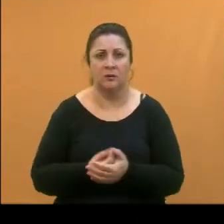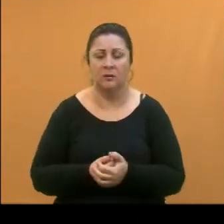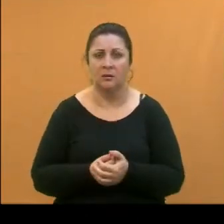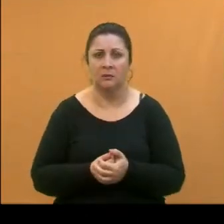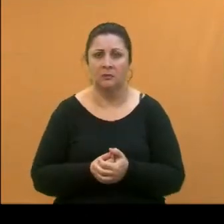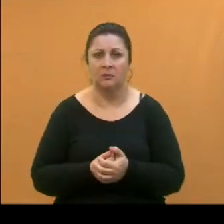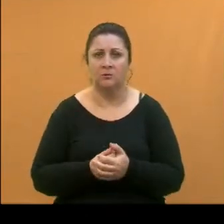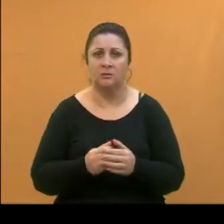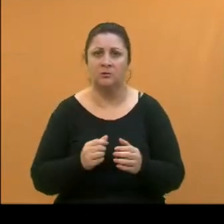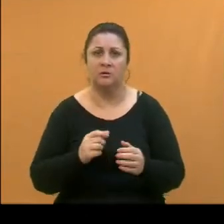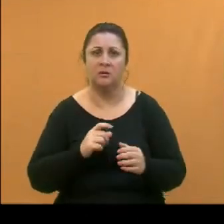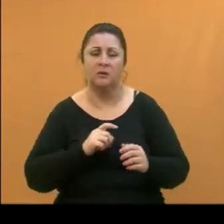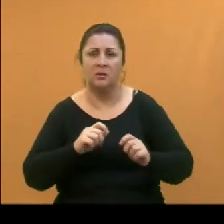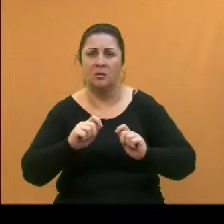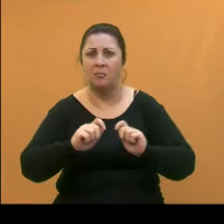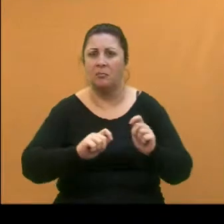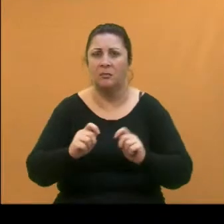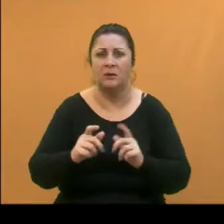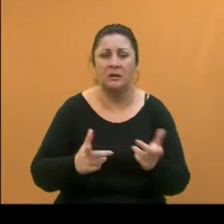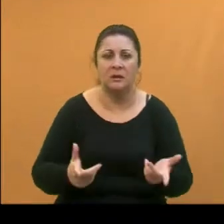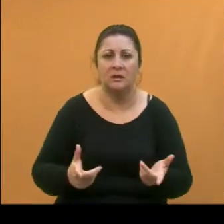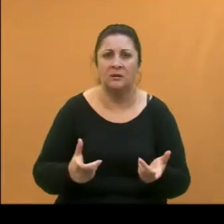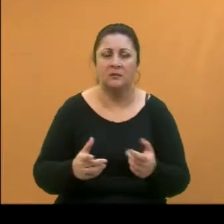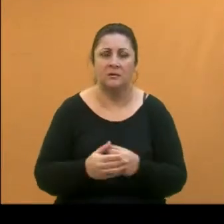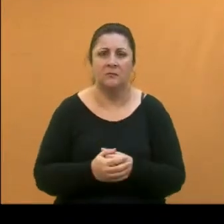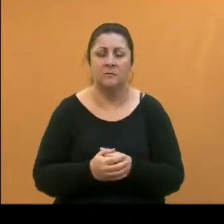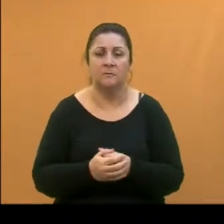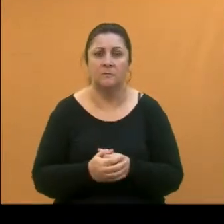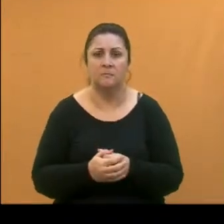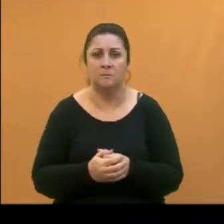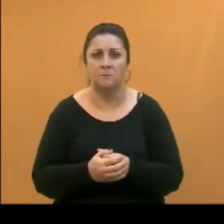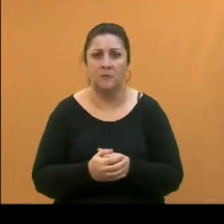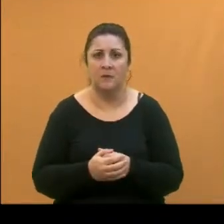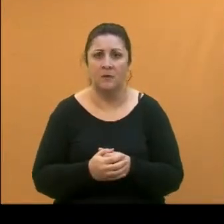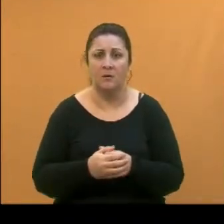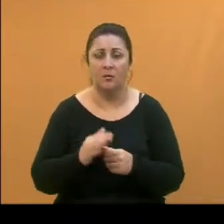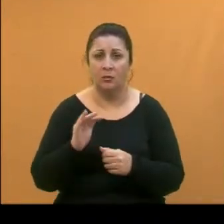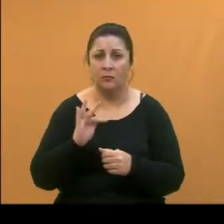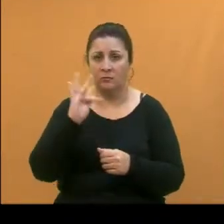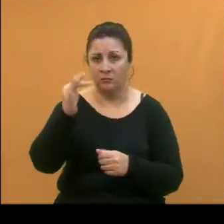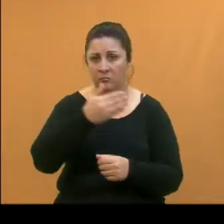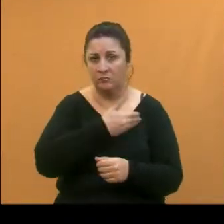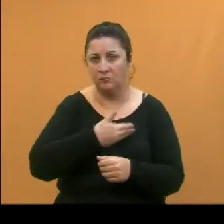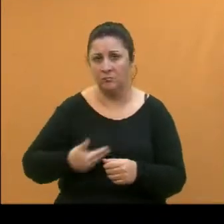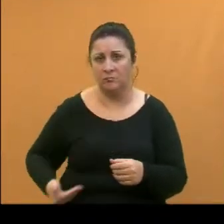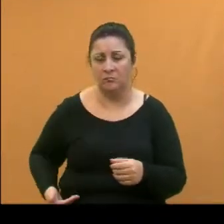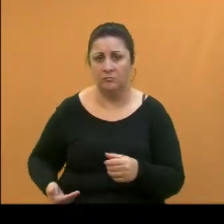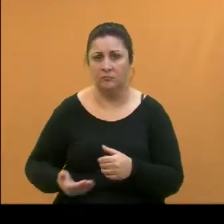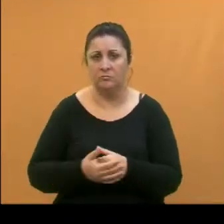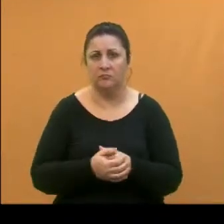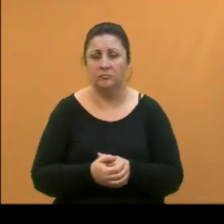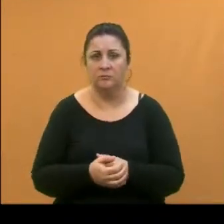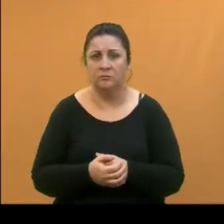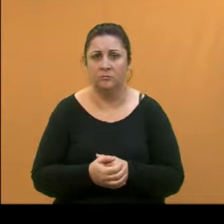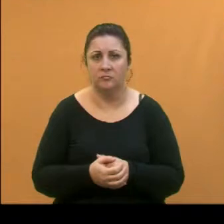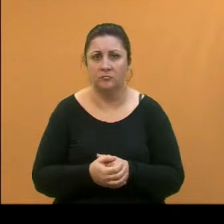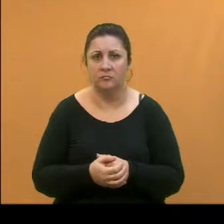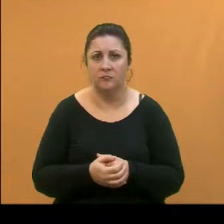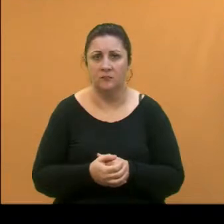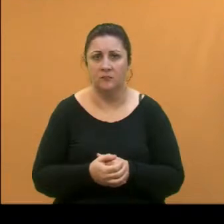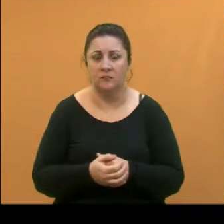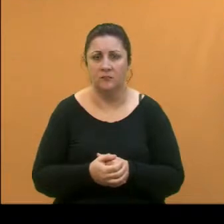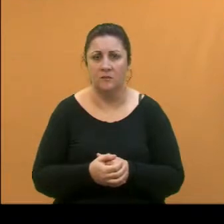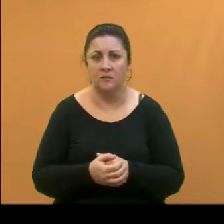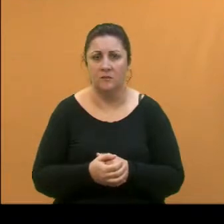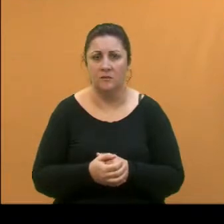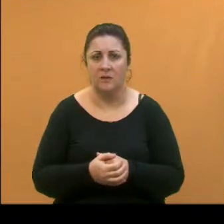uma reforma que pudesse garantir para os próximos governos a construção de pessoas,